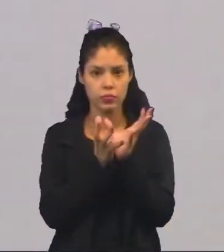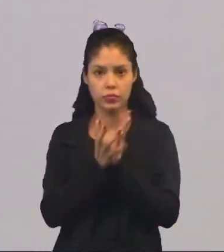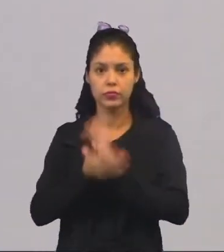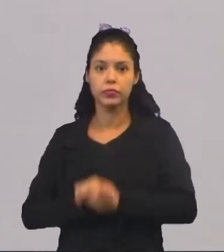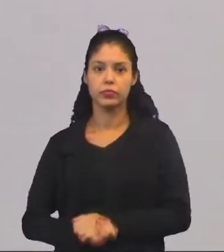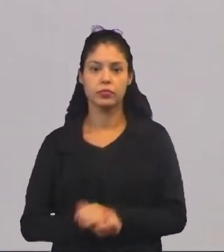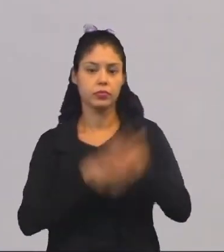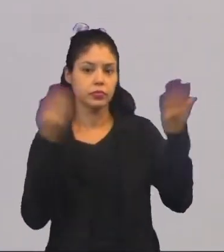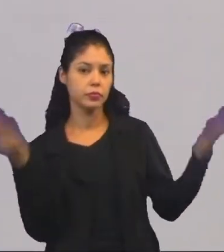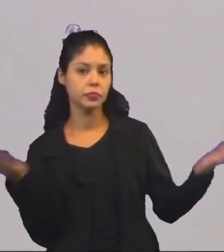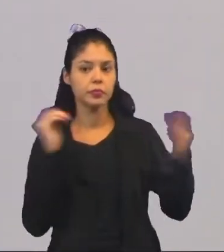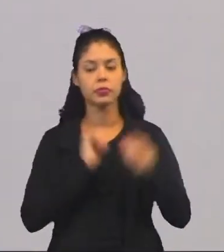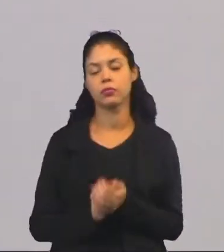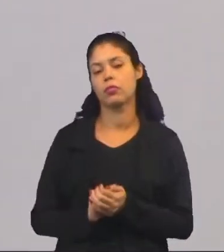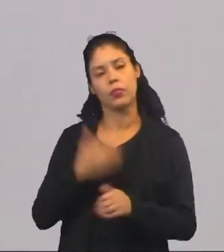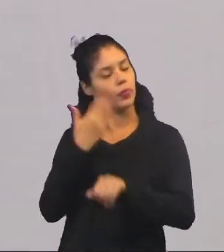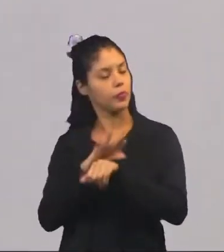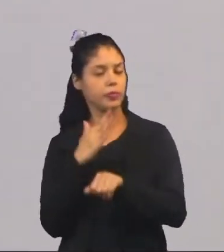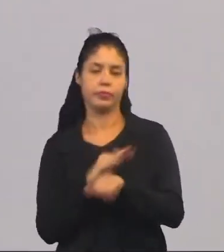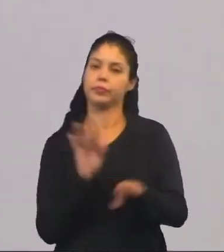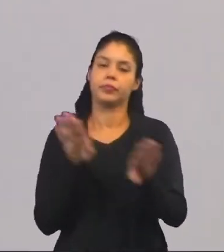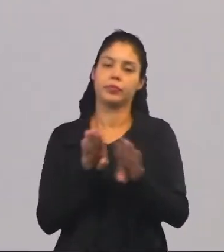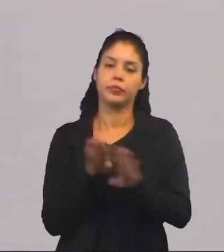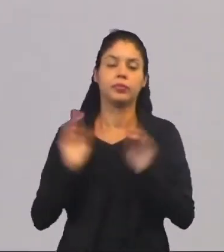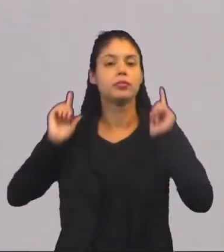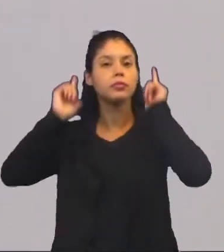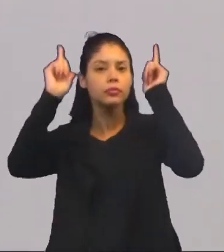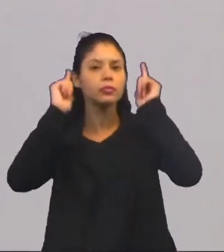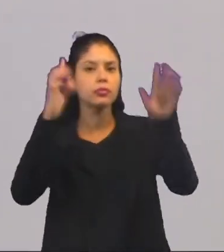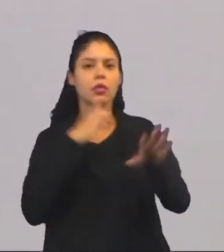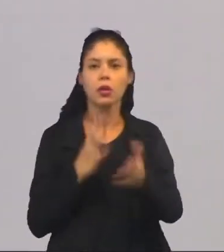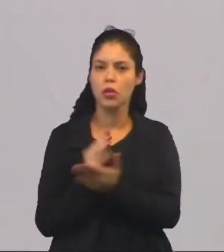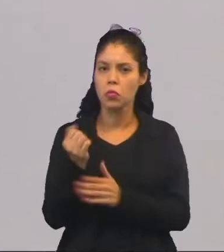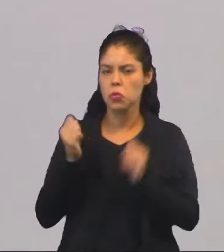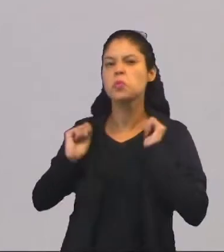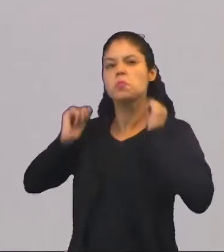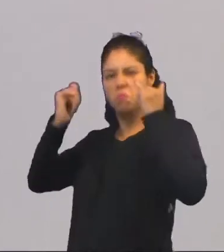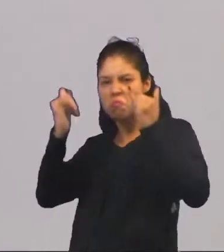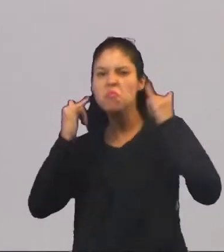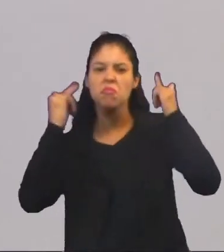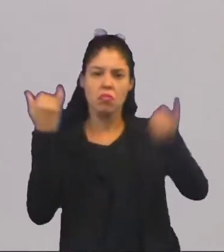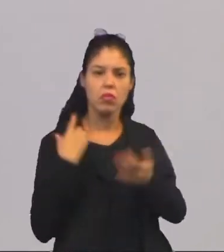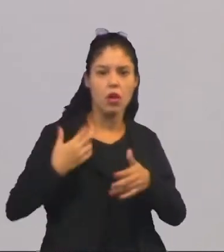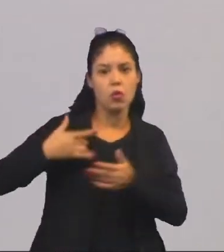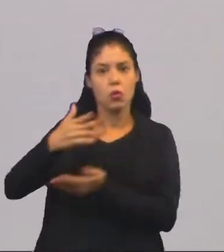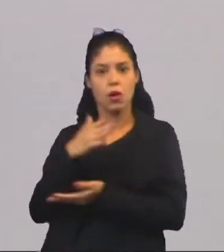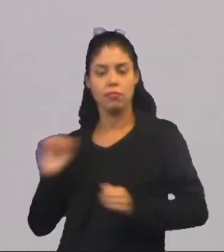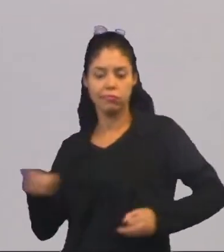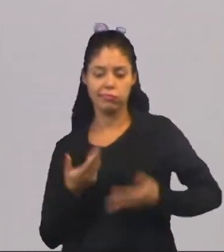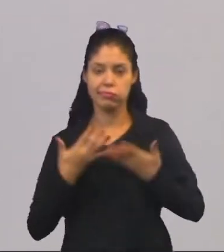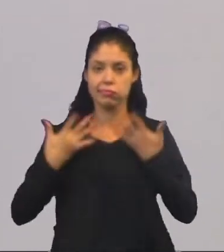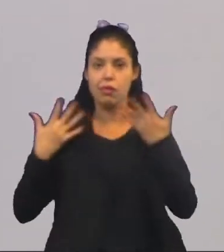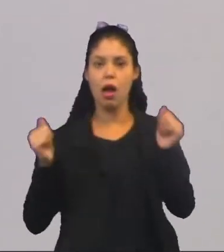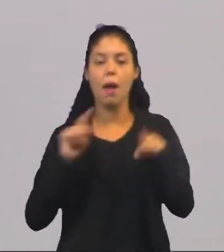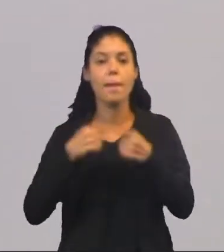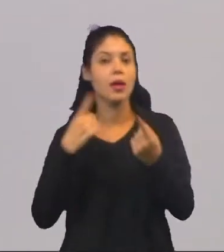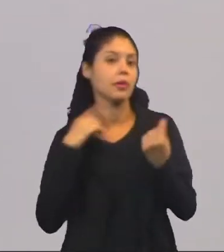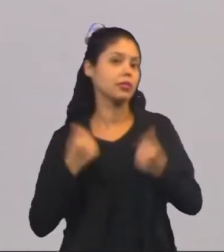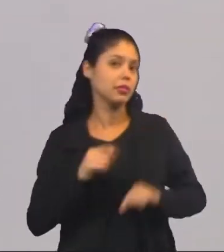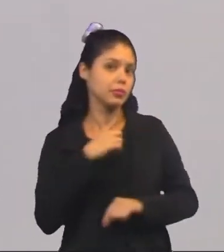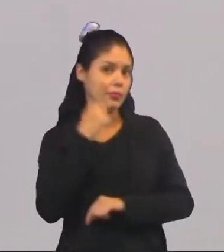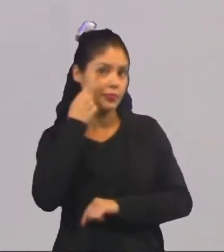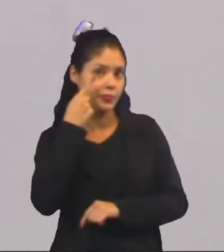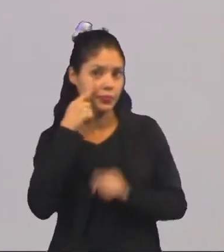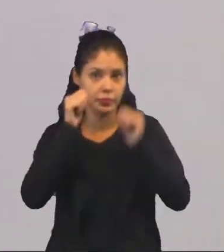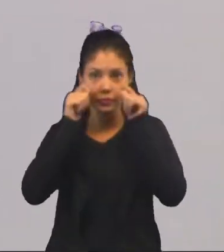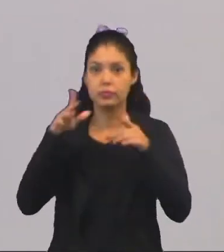coletivo. Então é aquilo, as práticas de aventura, tem essa busca pela adrenalina, né? Aqueles caçadores de emoção, mas o que a gente tem que se atentar é